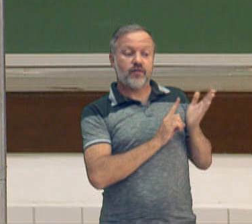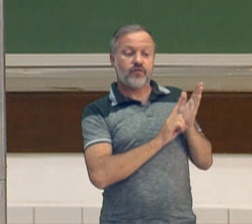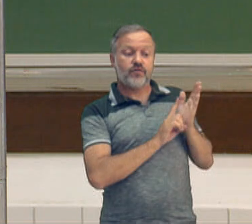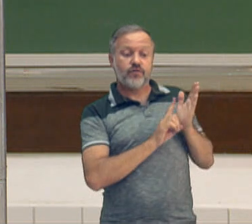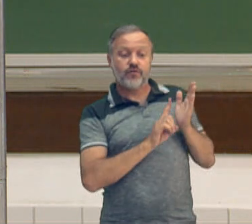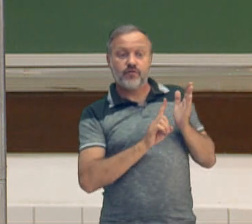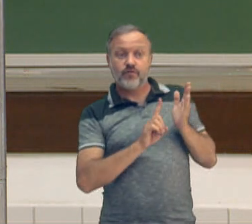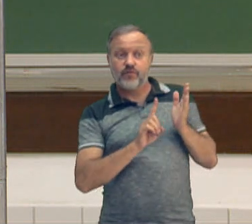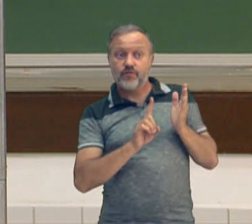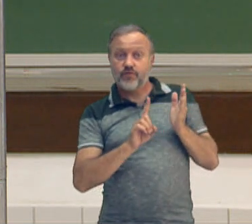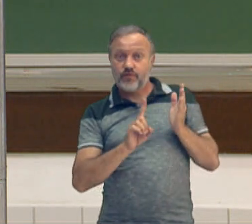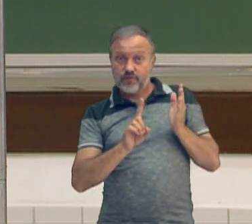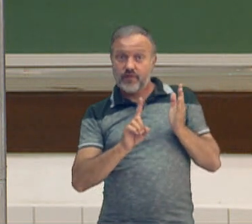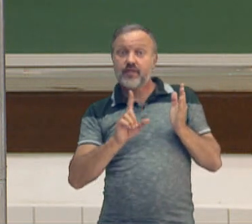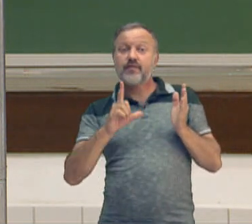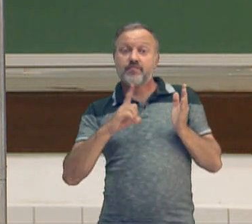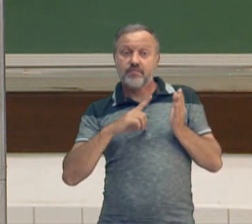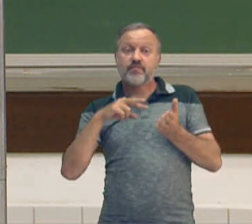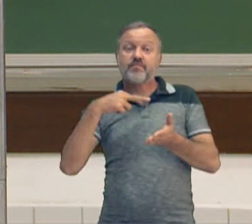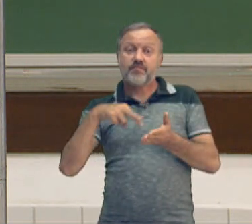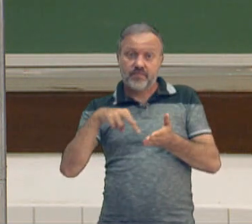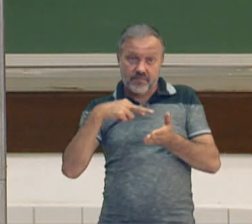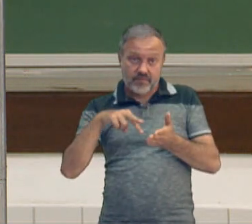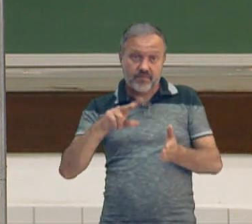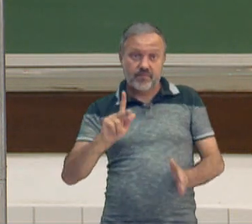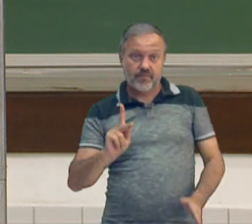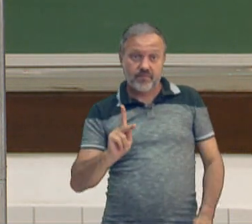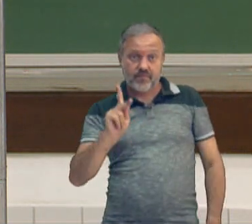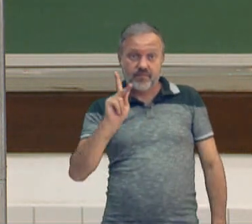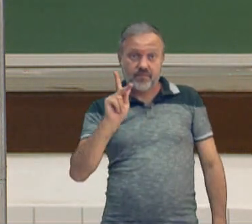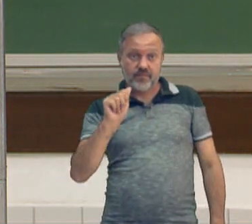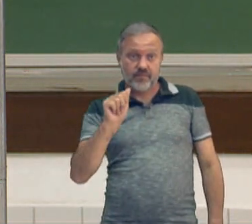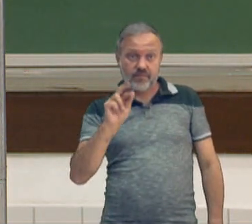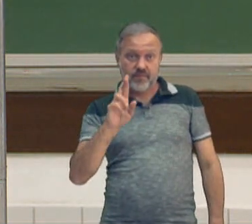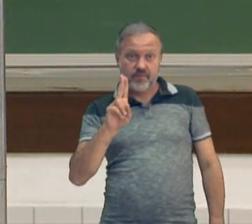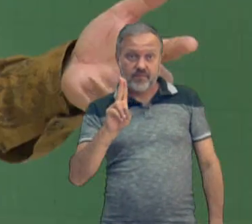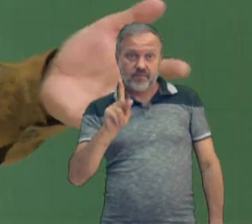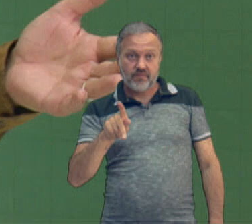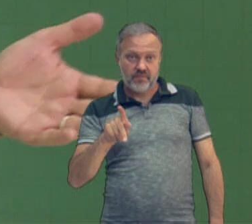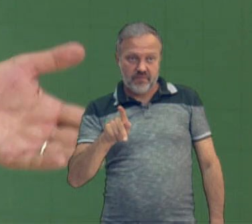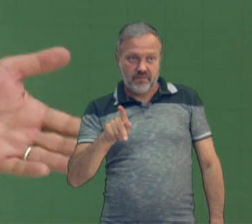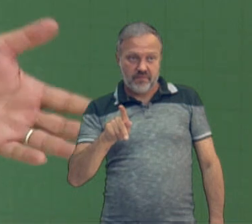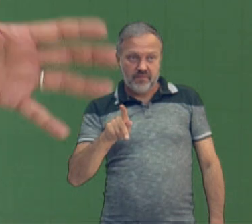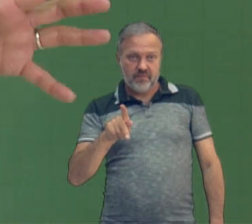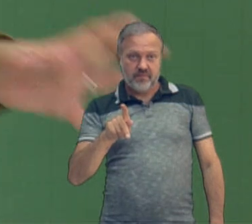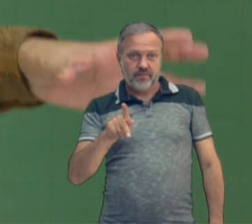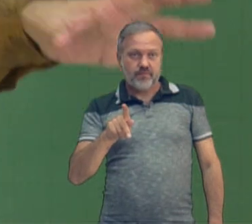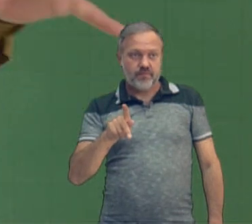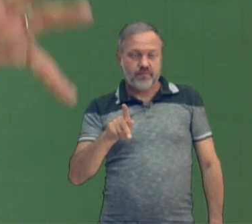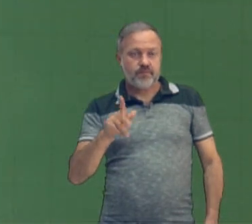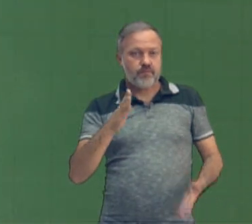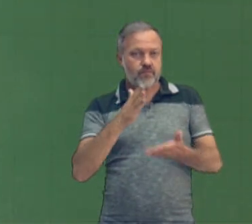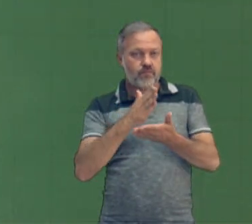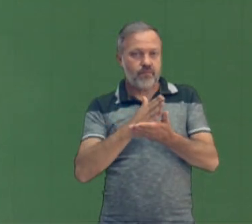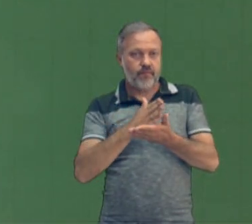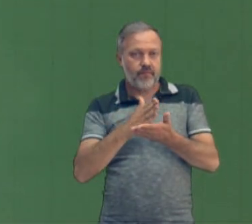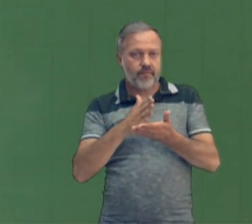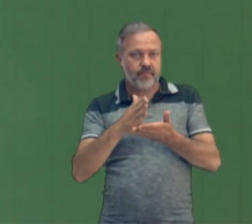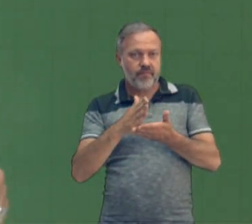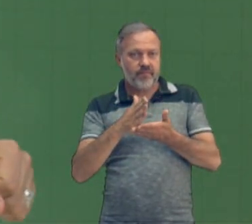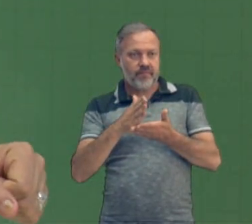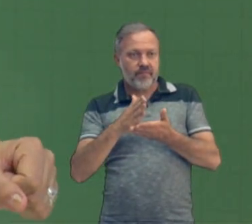acontece dentro do quarupi. No segundo dia dessa festa, desse ritual chamado quarupi, começa uma